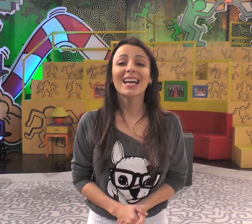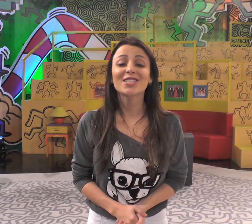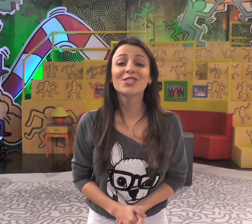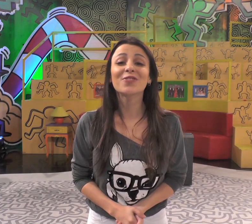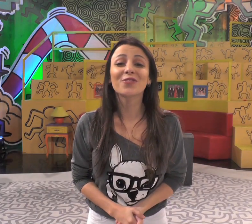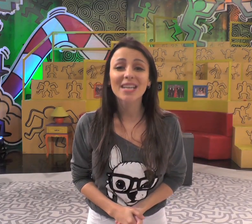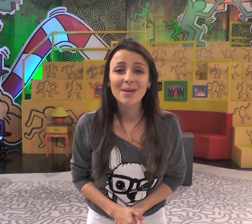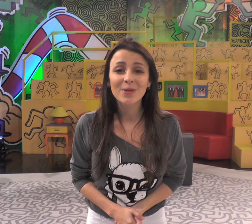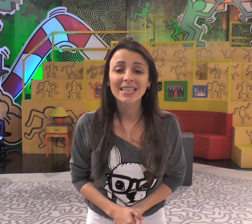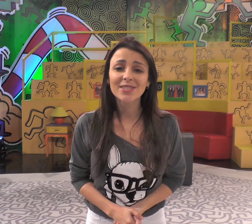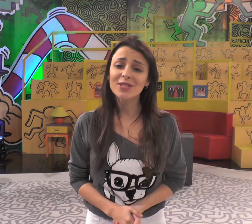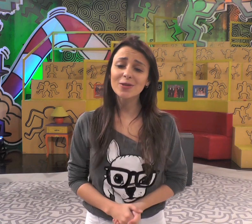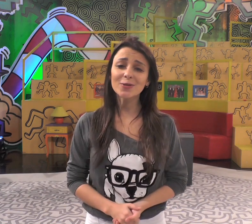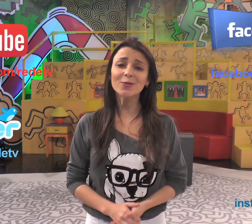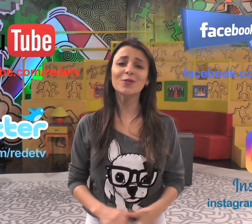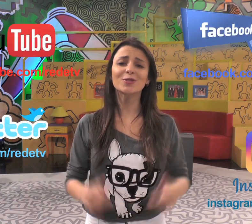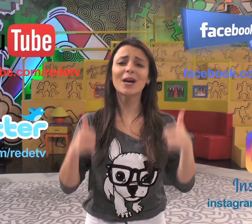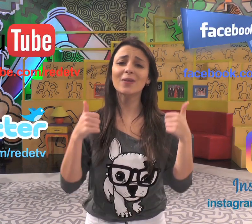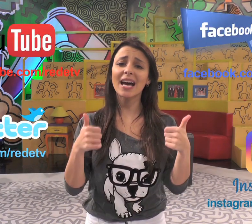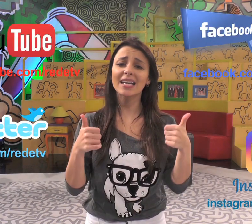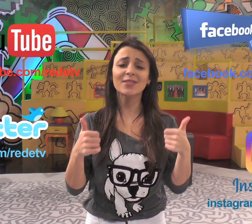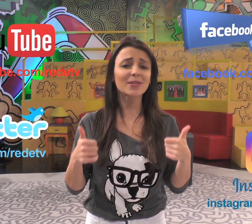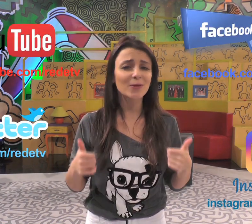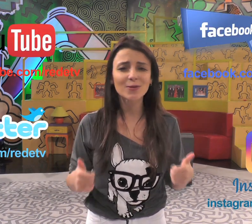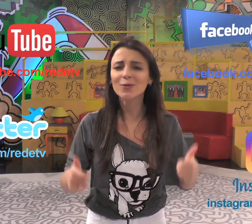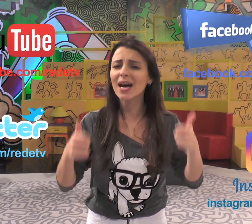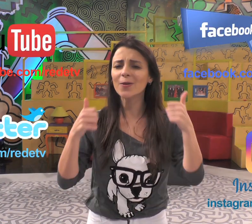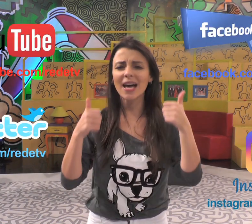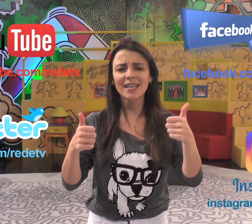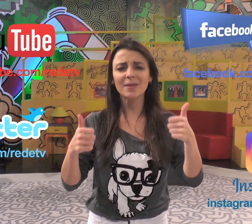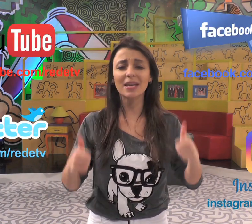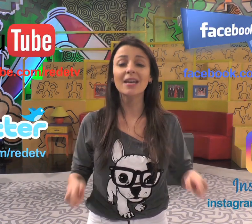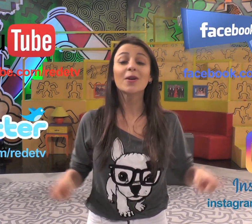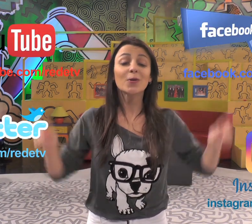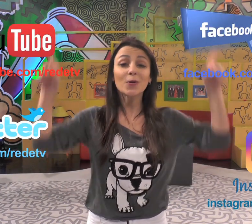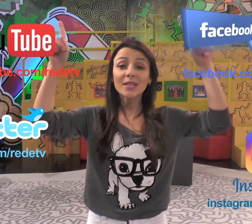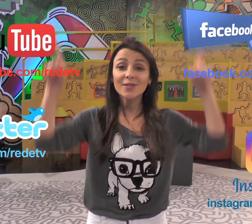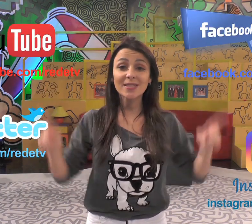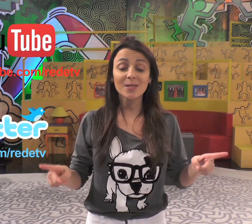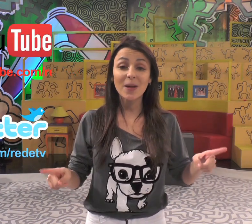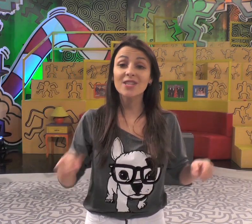Bom, galera, a gente fica por aqui. Se você gostou do vídeo, dá um like. Se você não gostou, dá um like também.